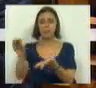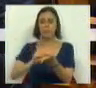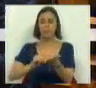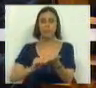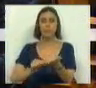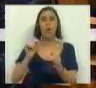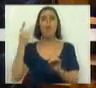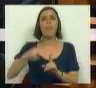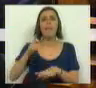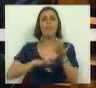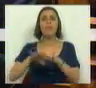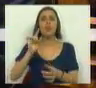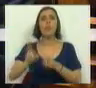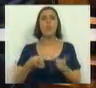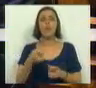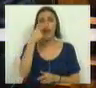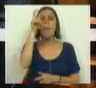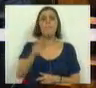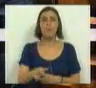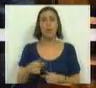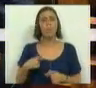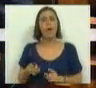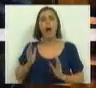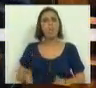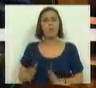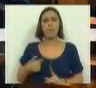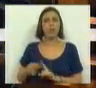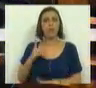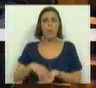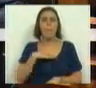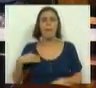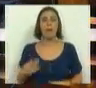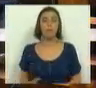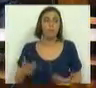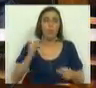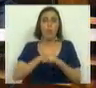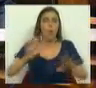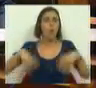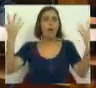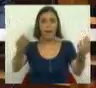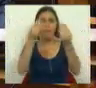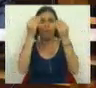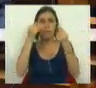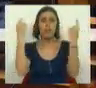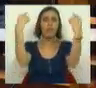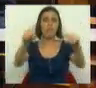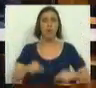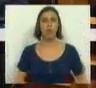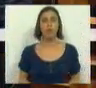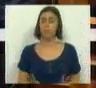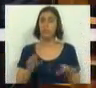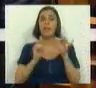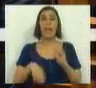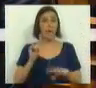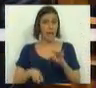aquilo que deve fazer o utente, já não precisa de o ser. Uma outra qualquer formação basta. Está em